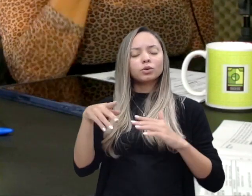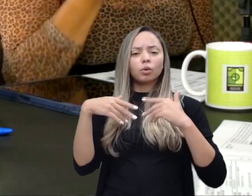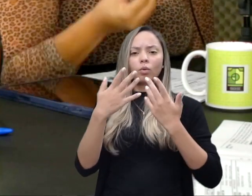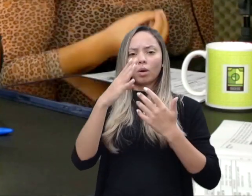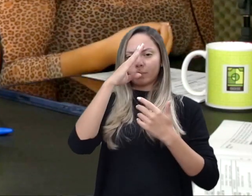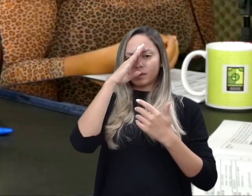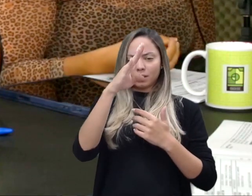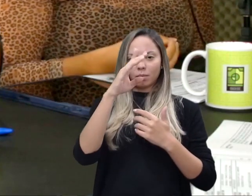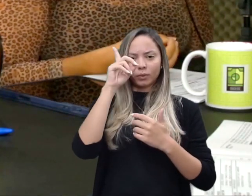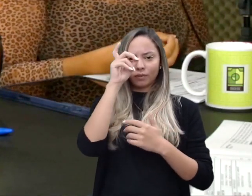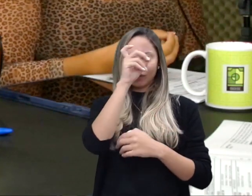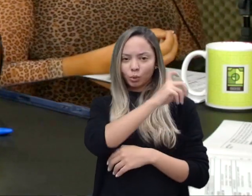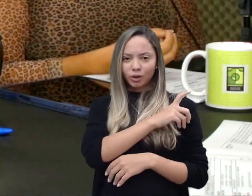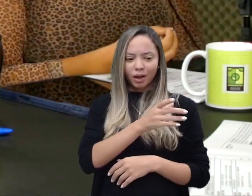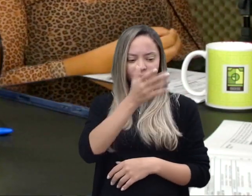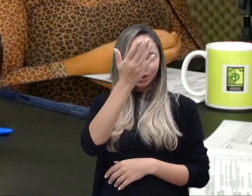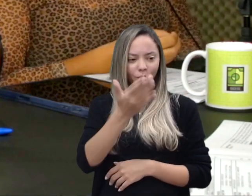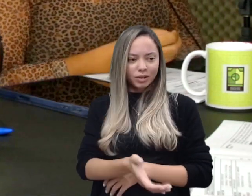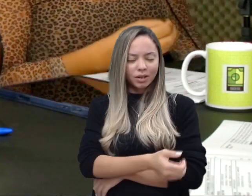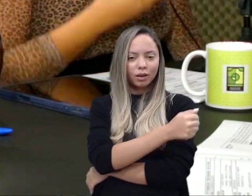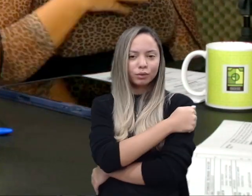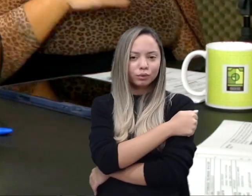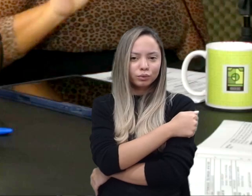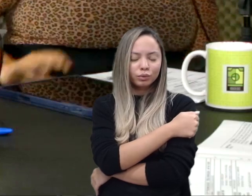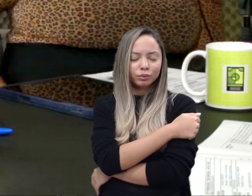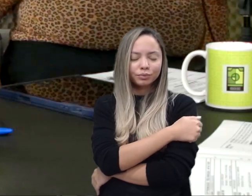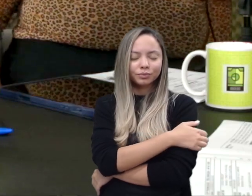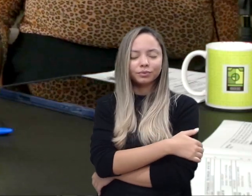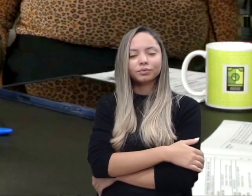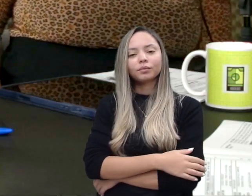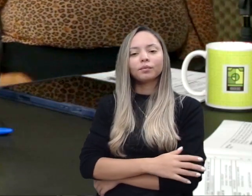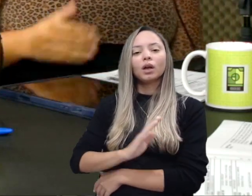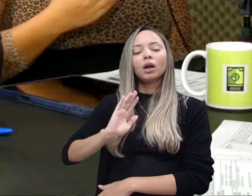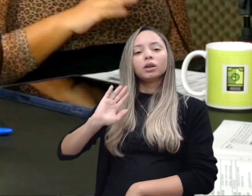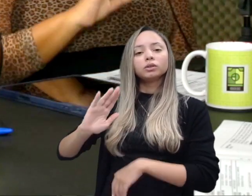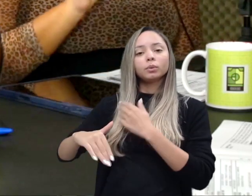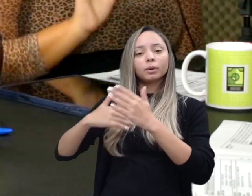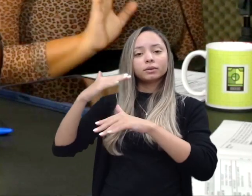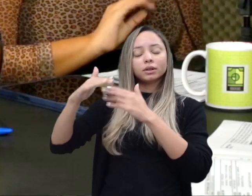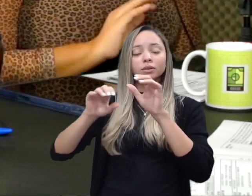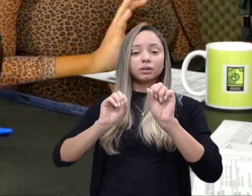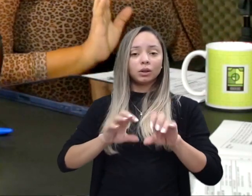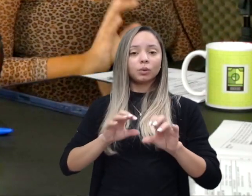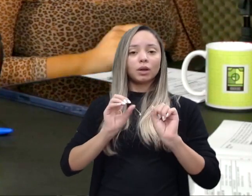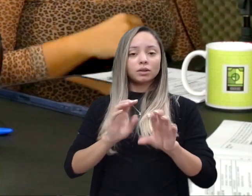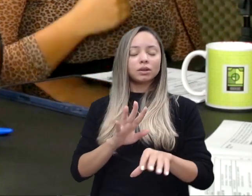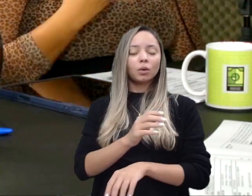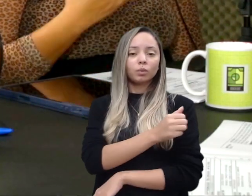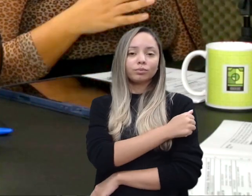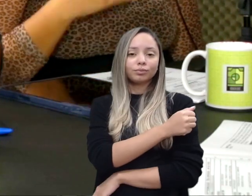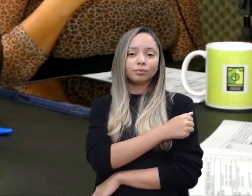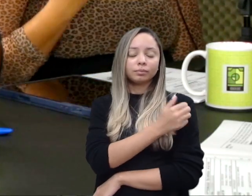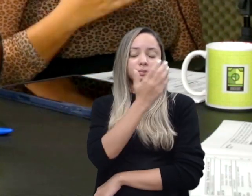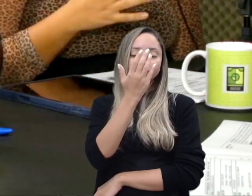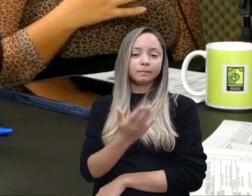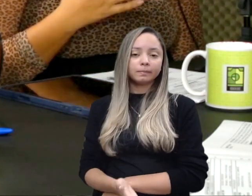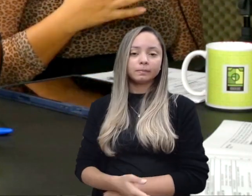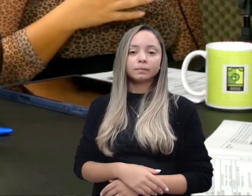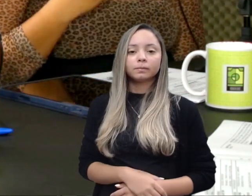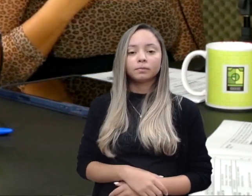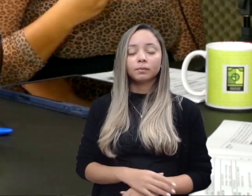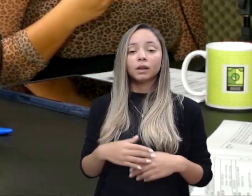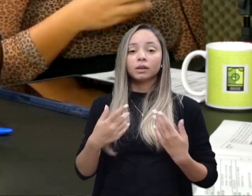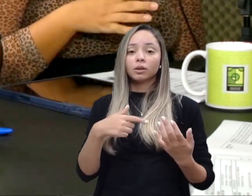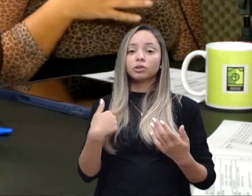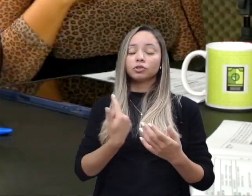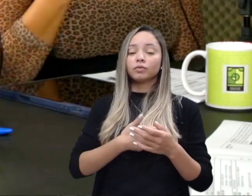principais dificuldades, né, diante do processo de educação do estudante. E aí a gente vai conversando